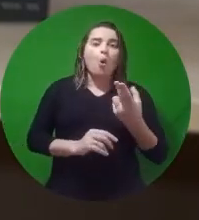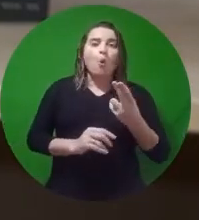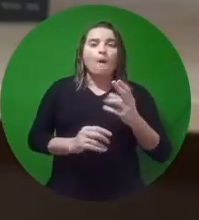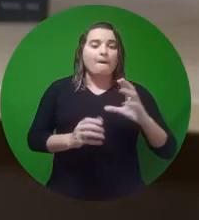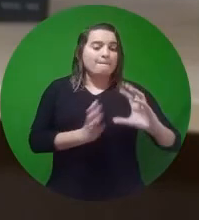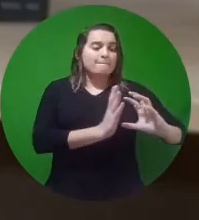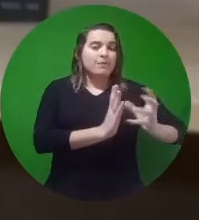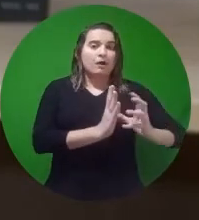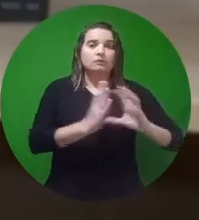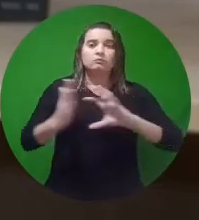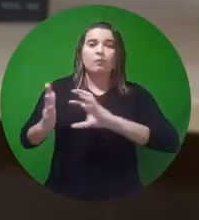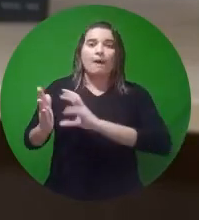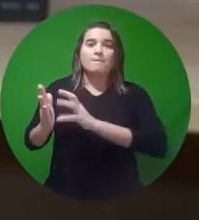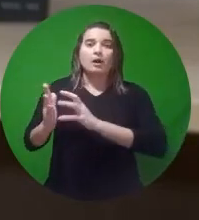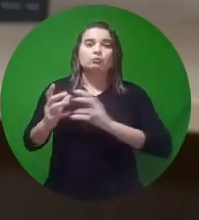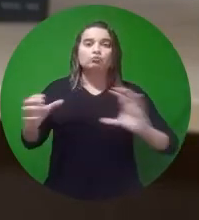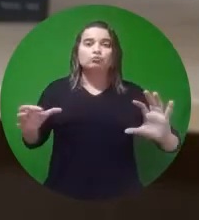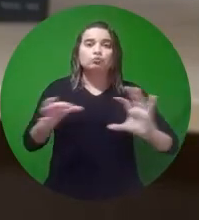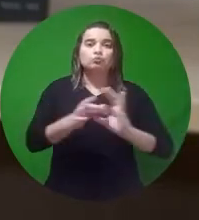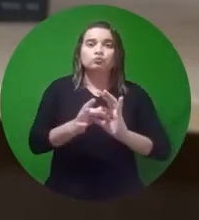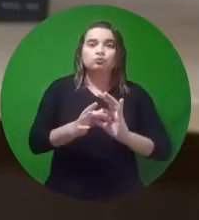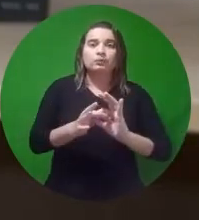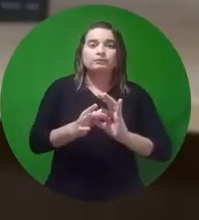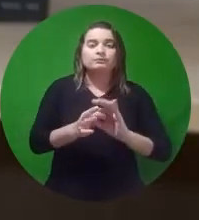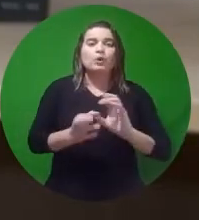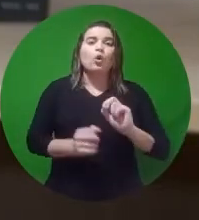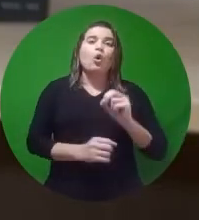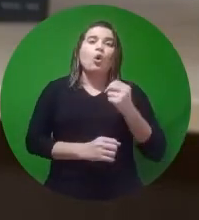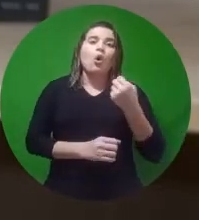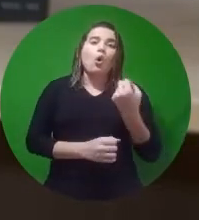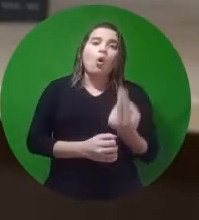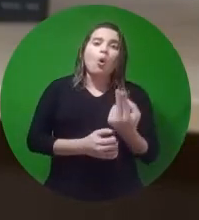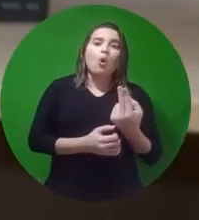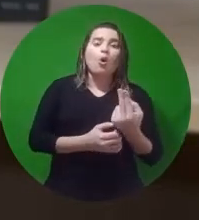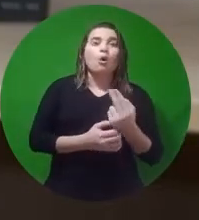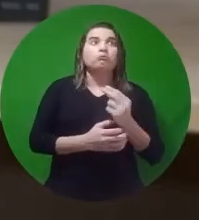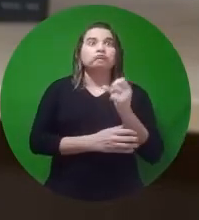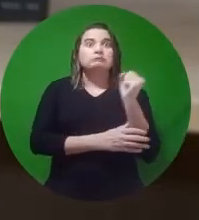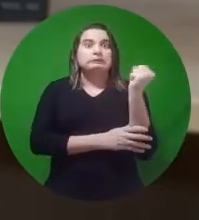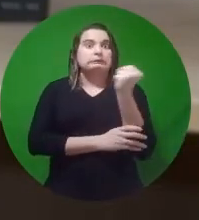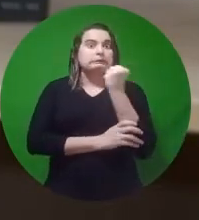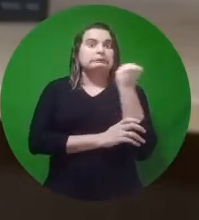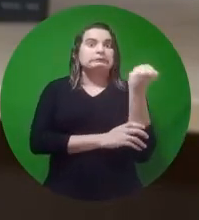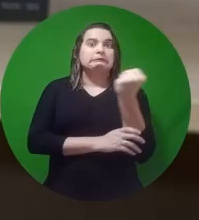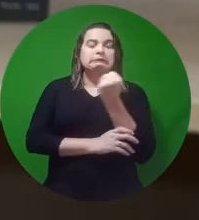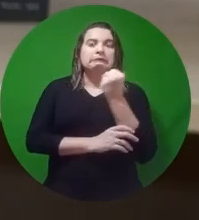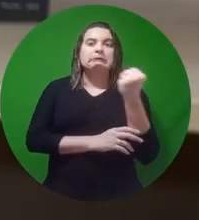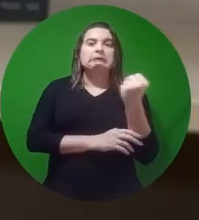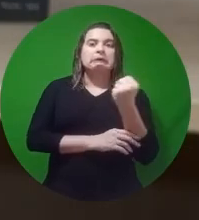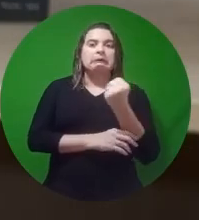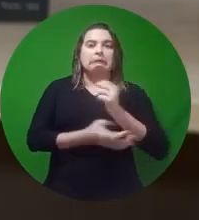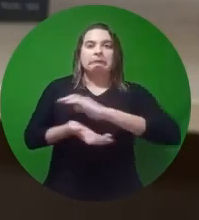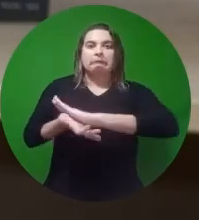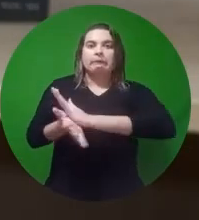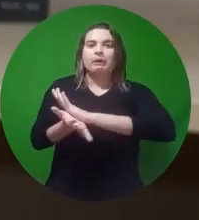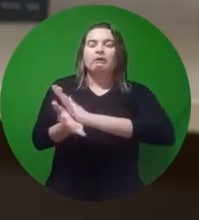também, ou então o desvio do programa partidário, ou então uma grave discriminação pessoal contra o parlamentar.